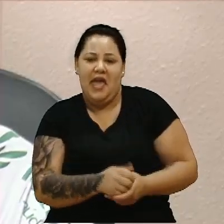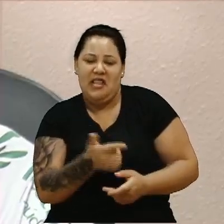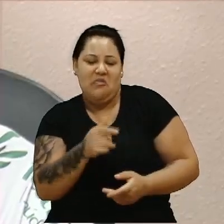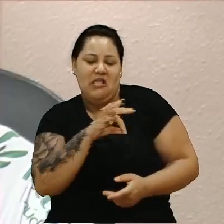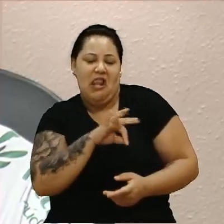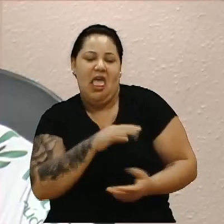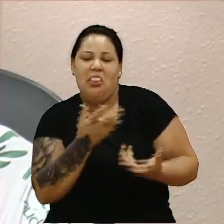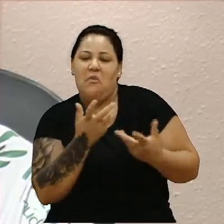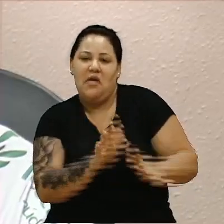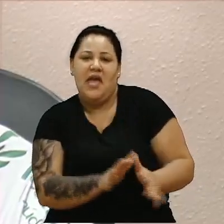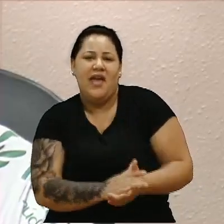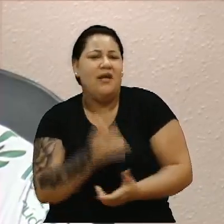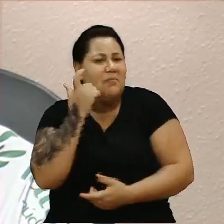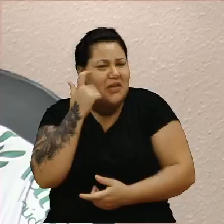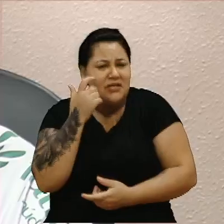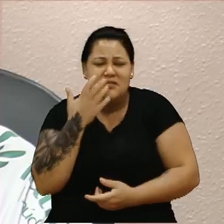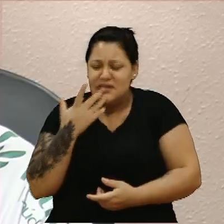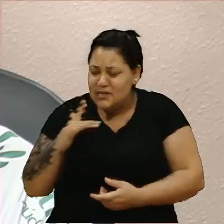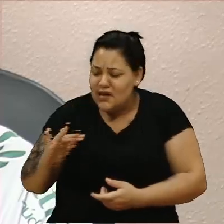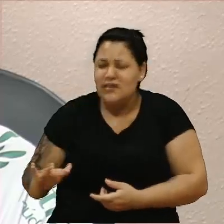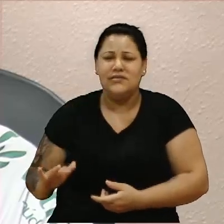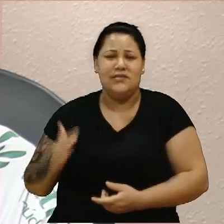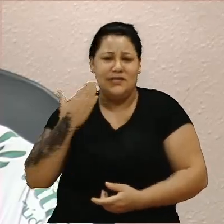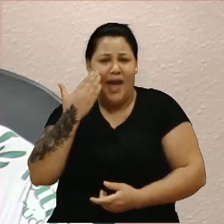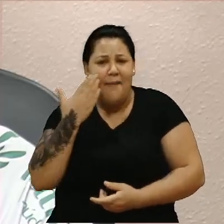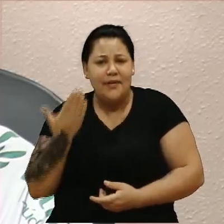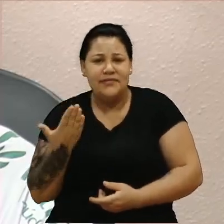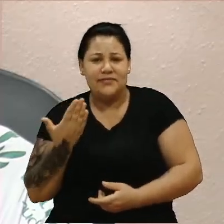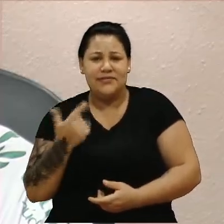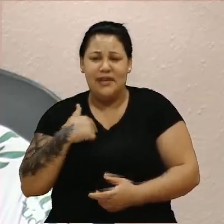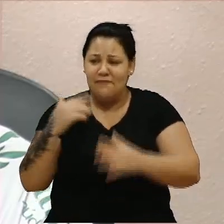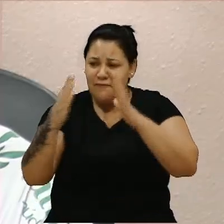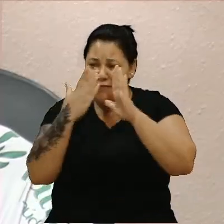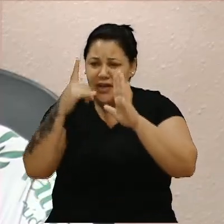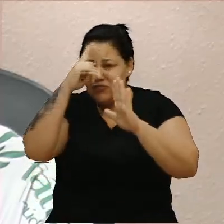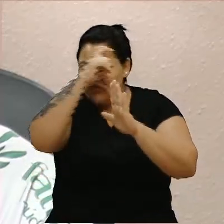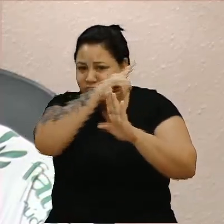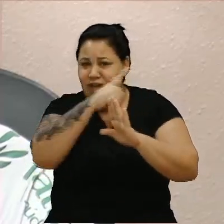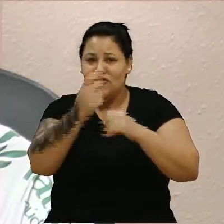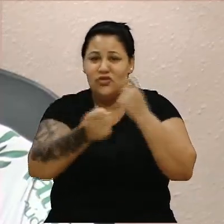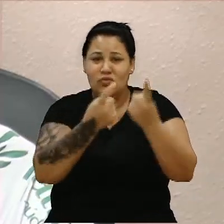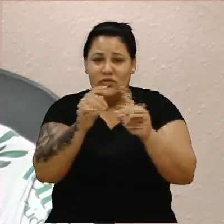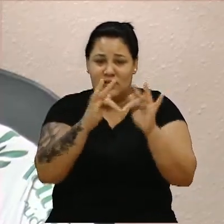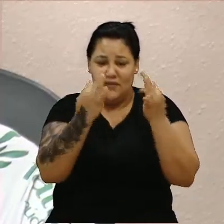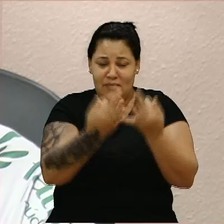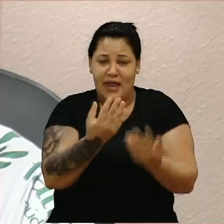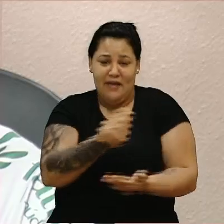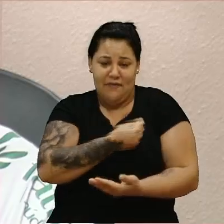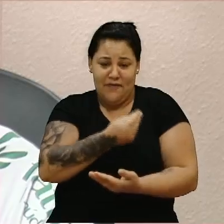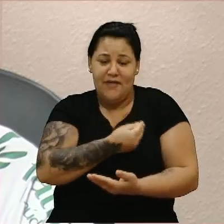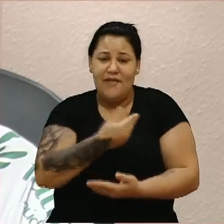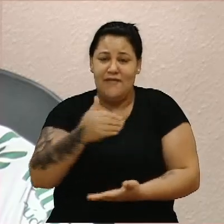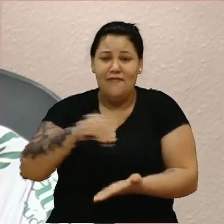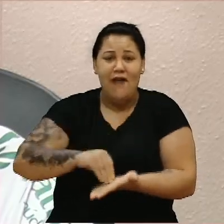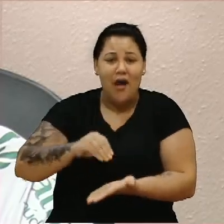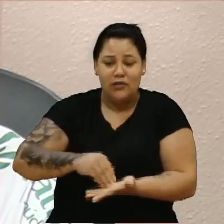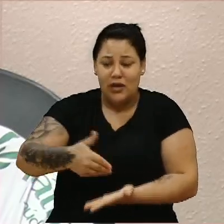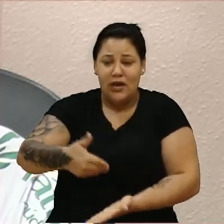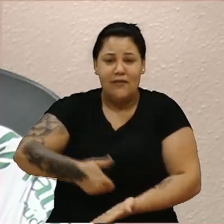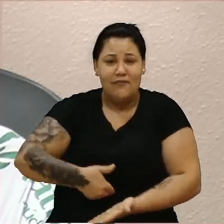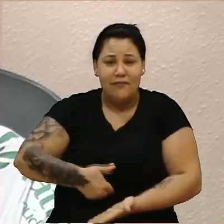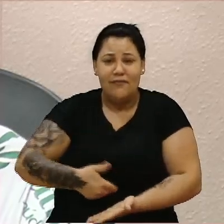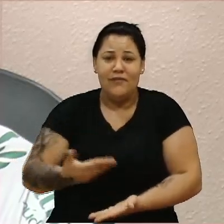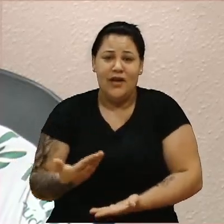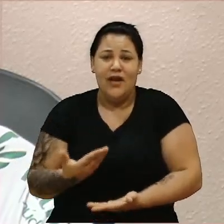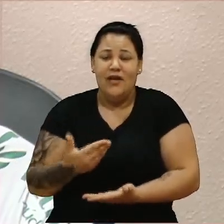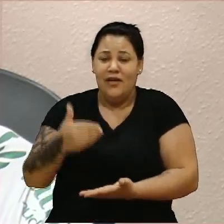crianças, né, que estão nessa situação e que muitas vezes essas famílias que vivem em insegurança alimentar são famílias que